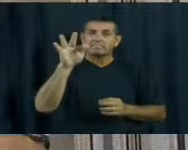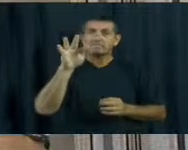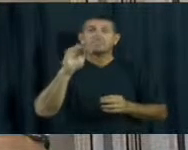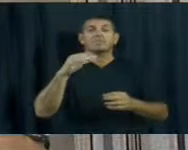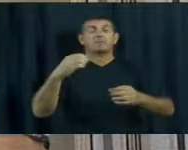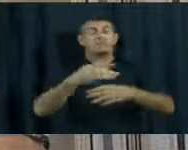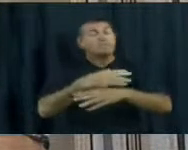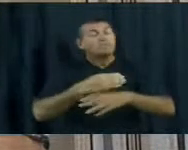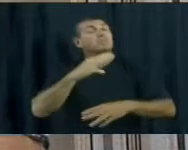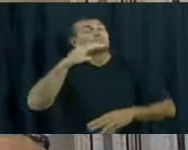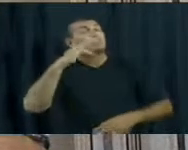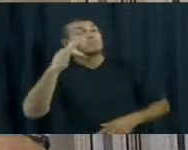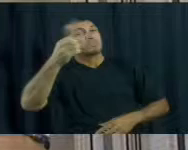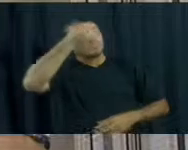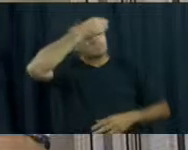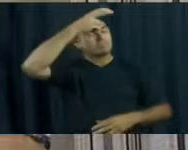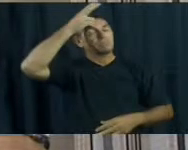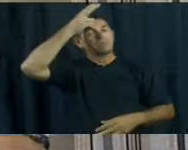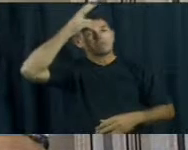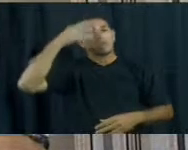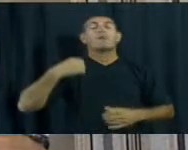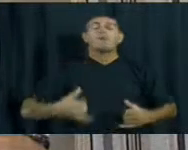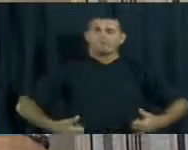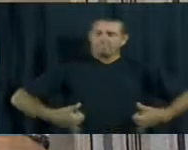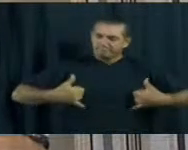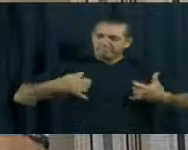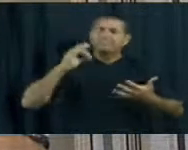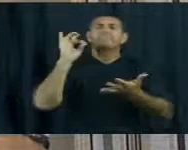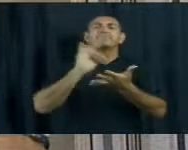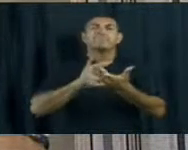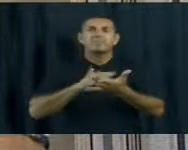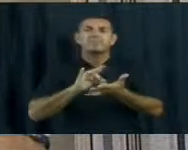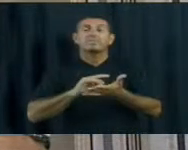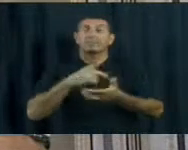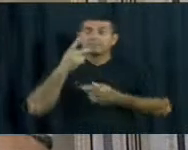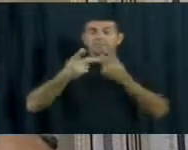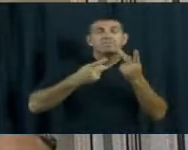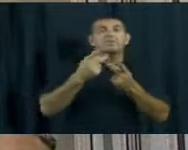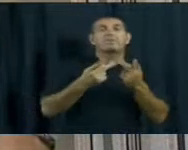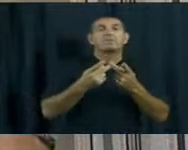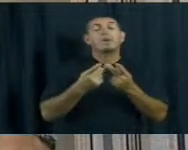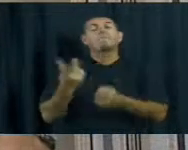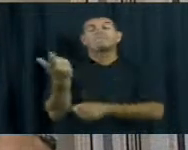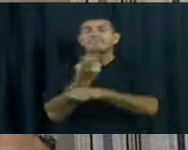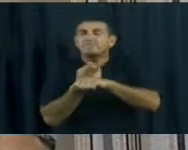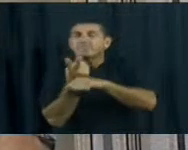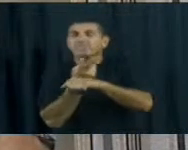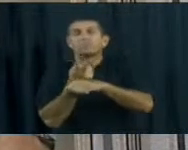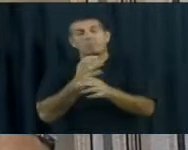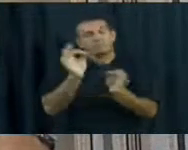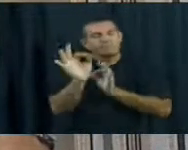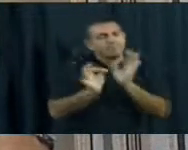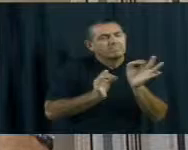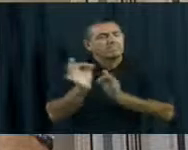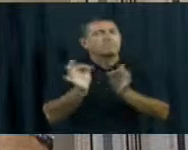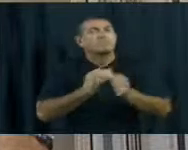Frio. E eu tenho muito orgulho de falar sobre a BACAF, que nos procurou com